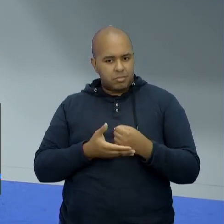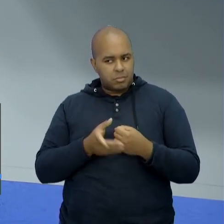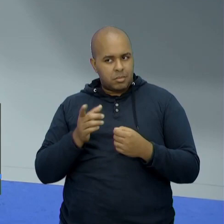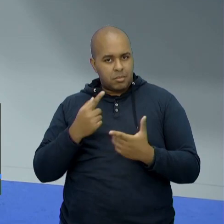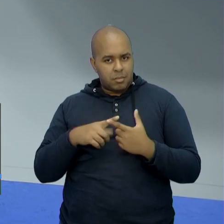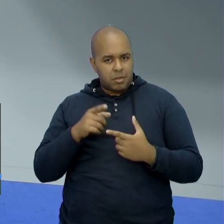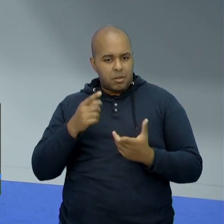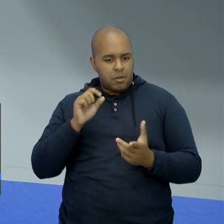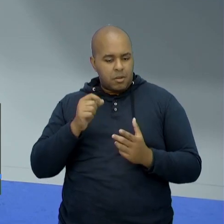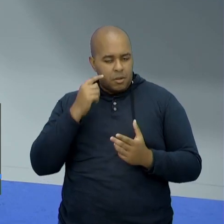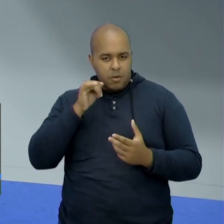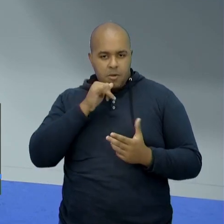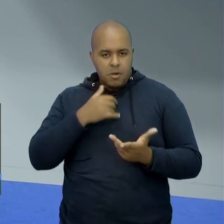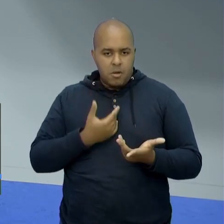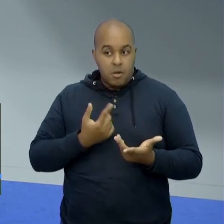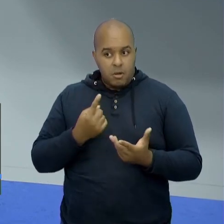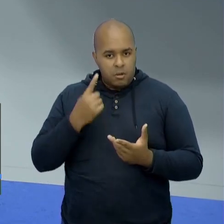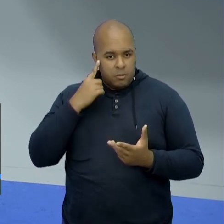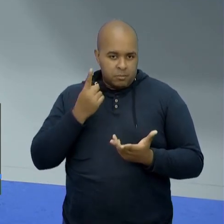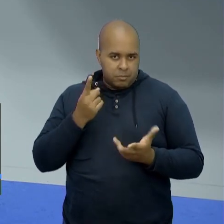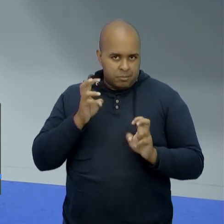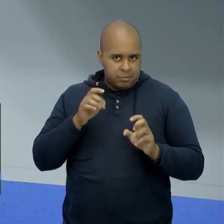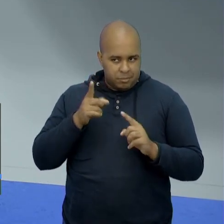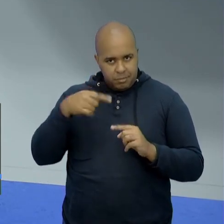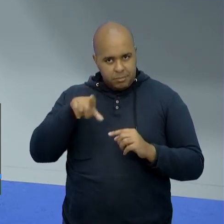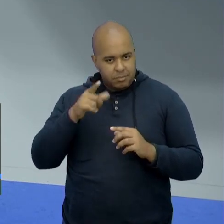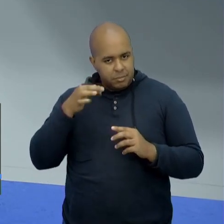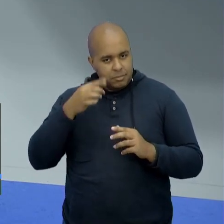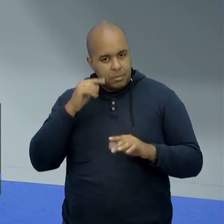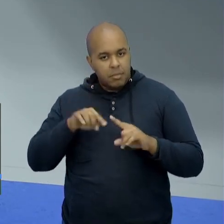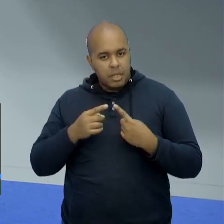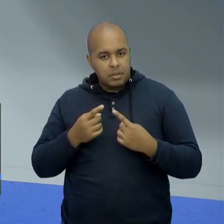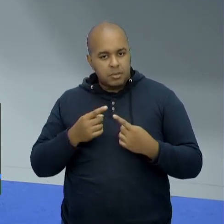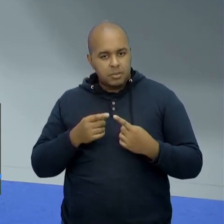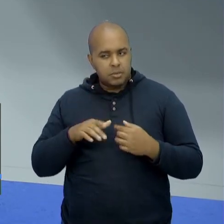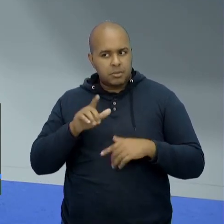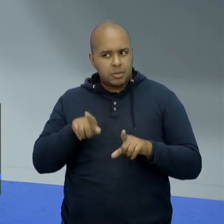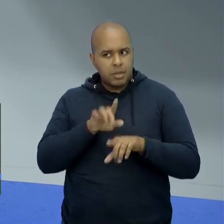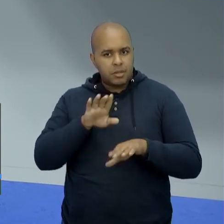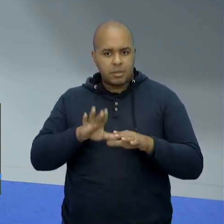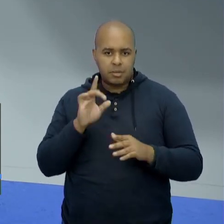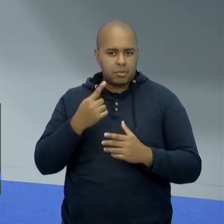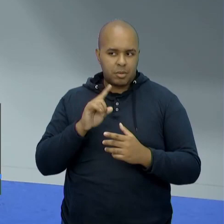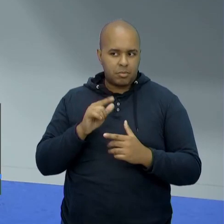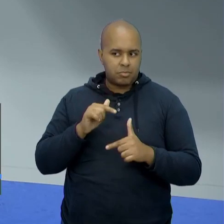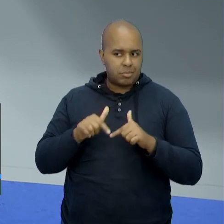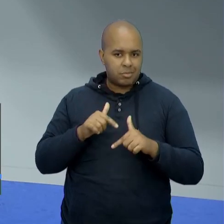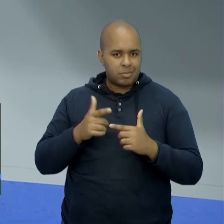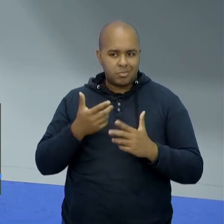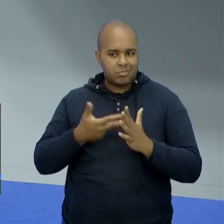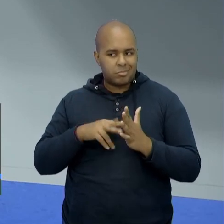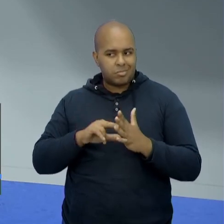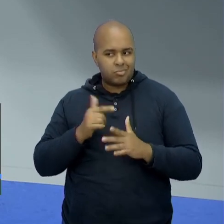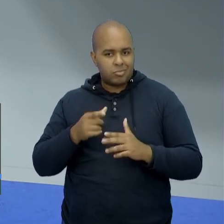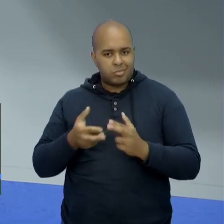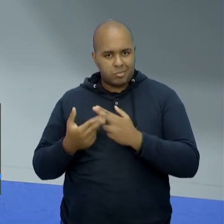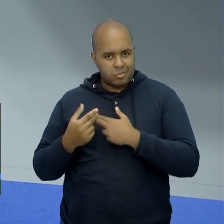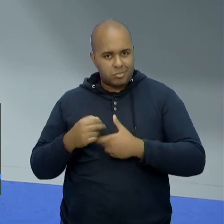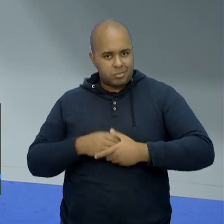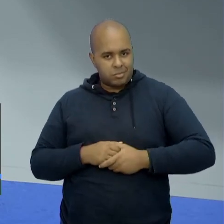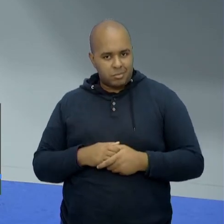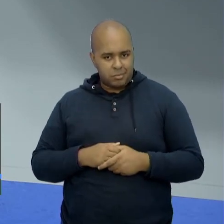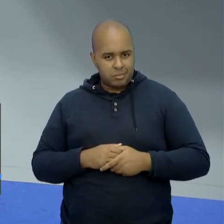porque assim, um adendo para vocês, né, mas mesmo não trabalhando, não significa que a gente não tenha